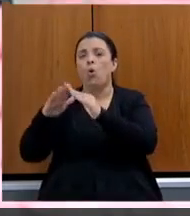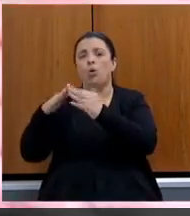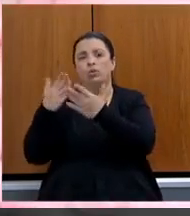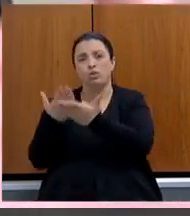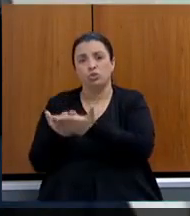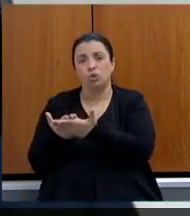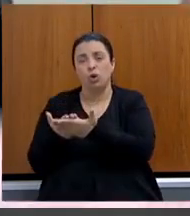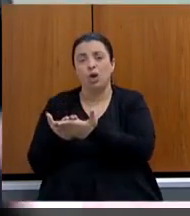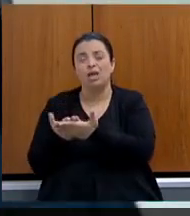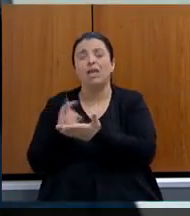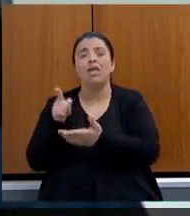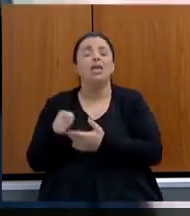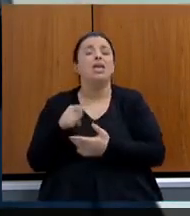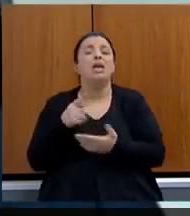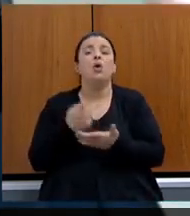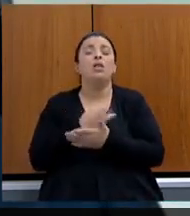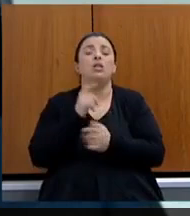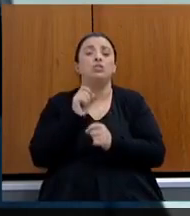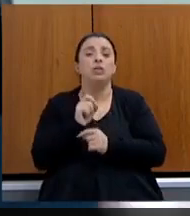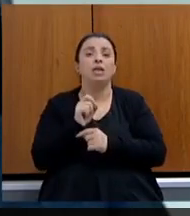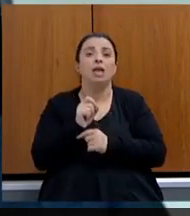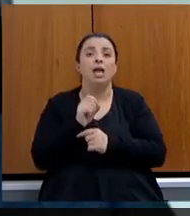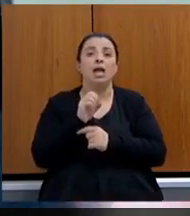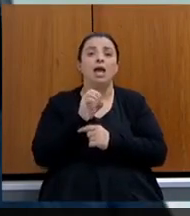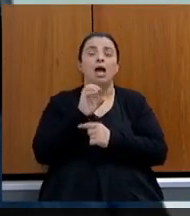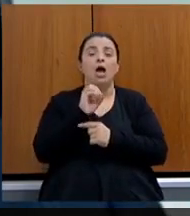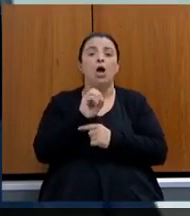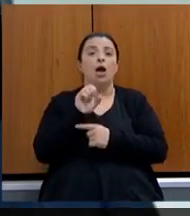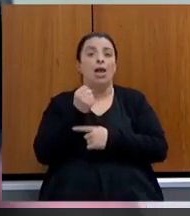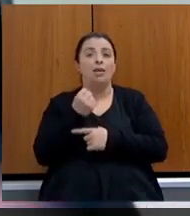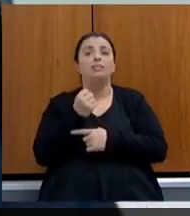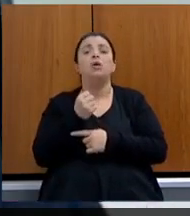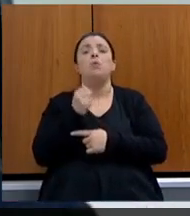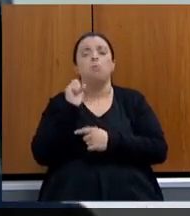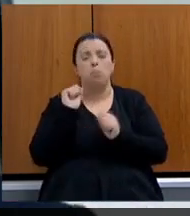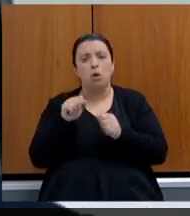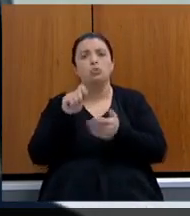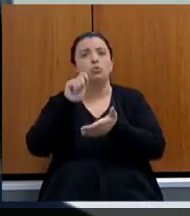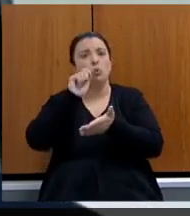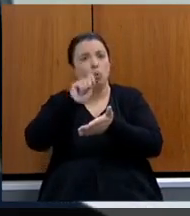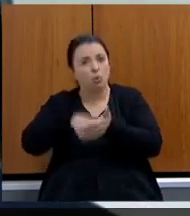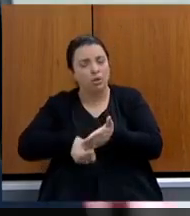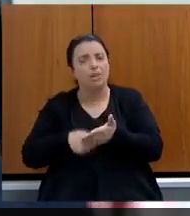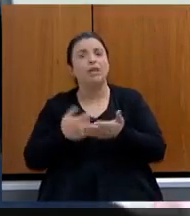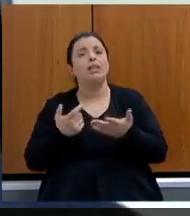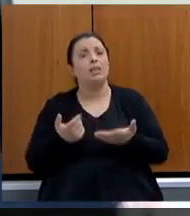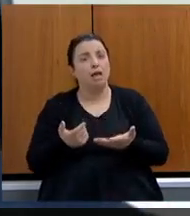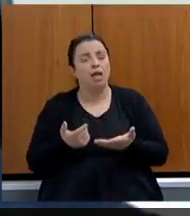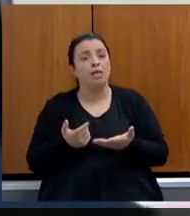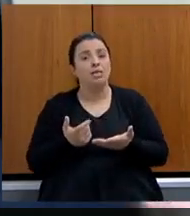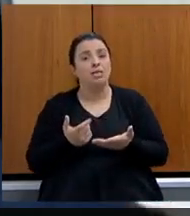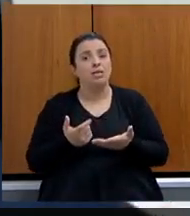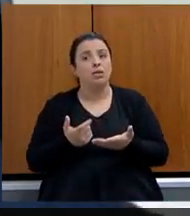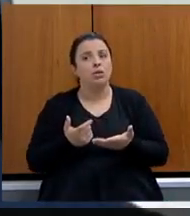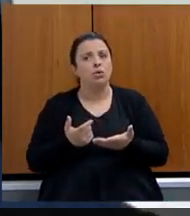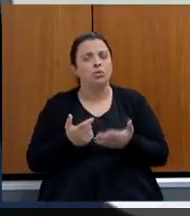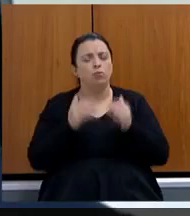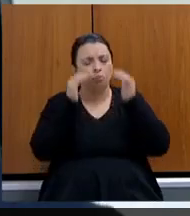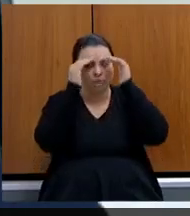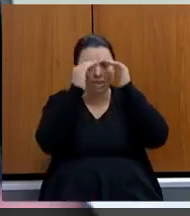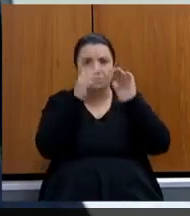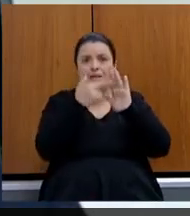aos o essas poderão contratar via satélite da área de saúde